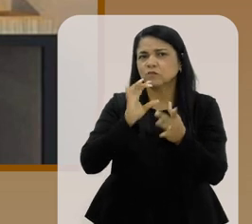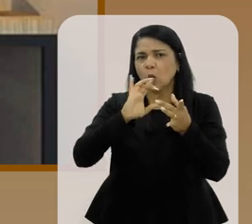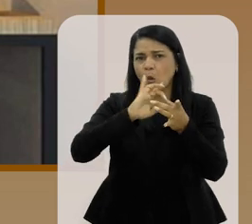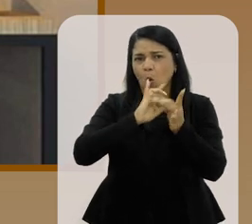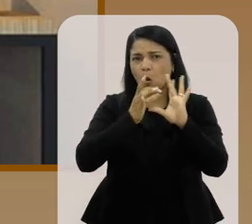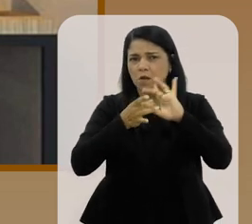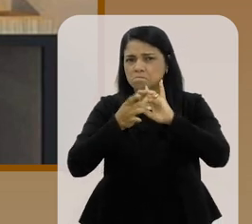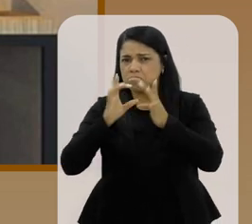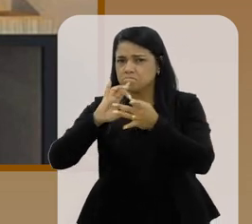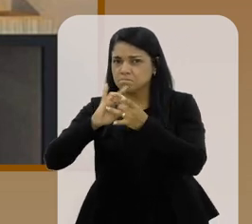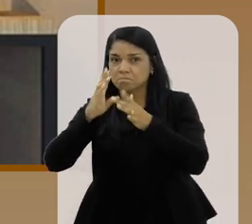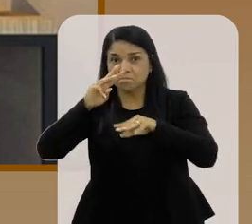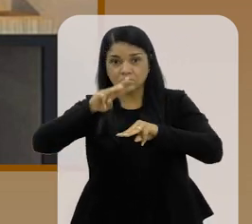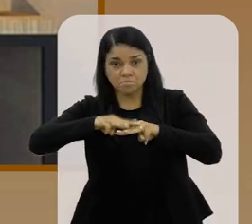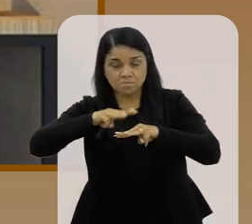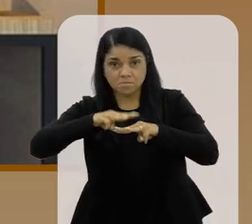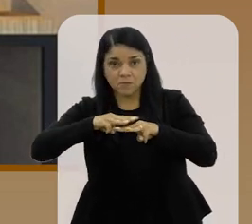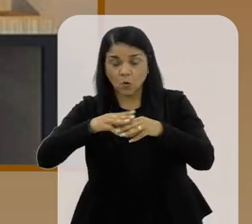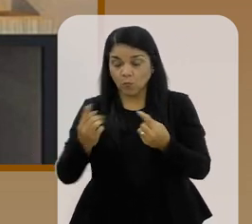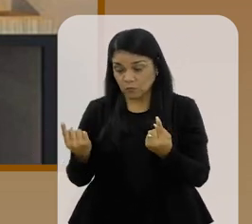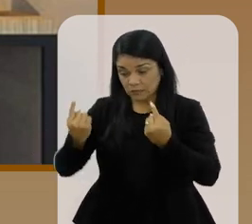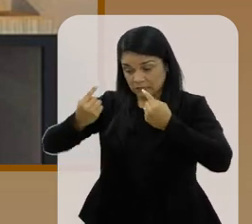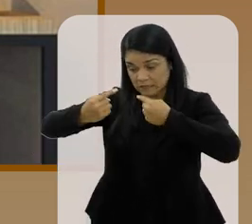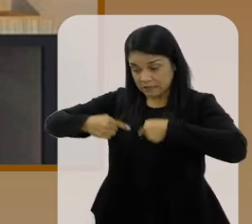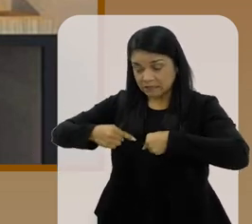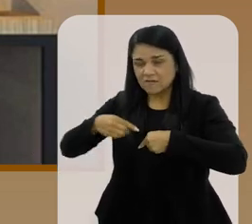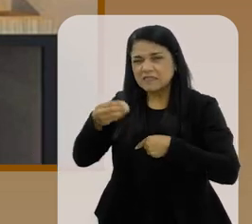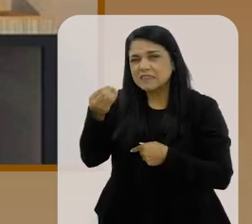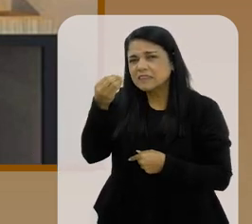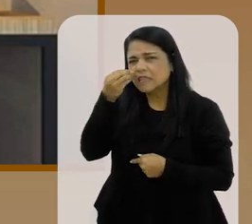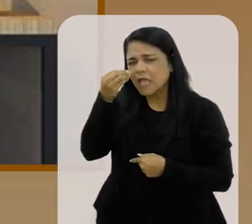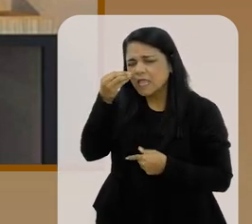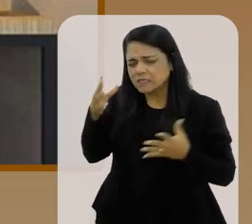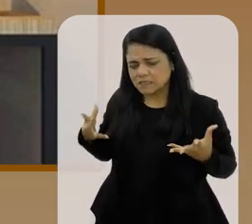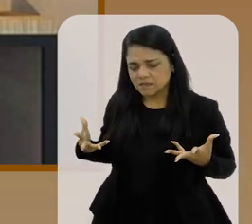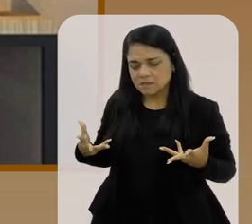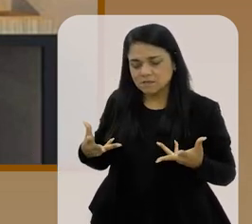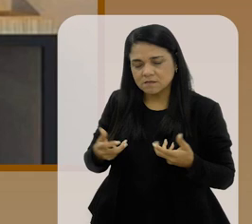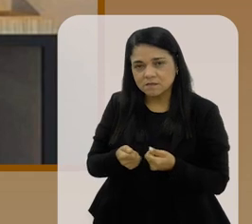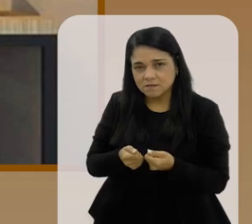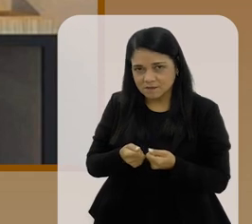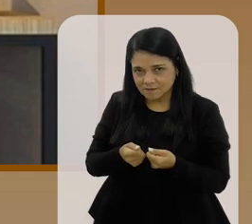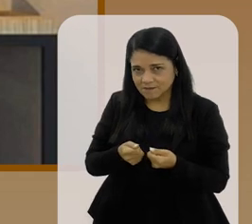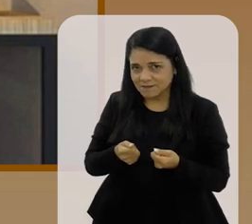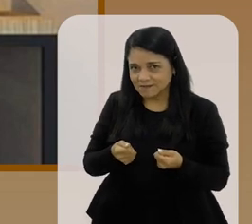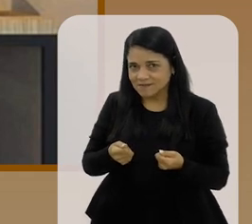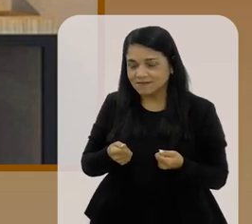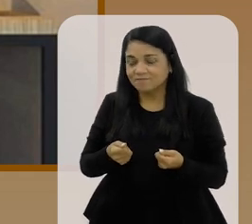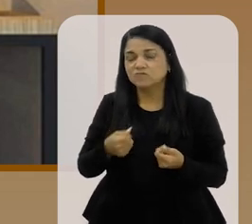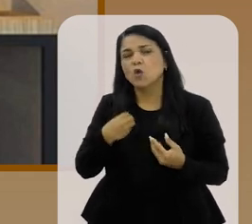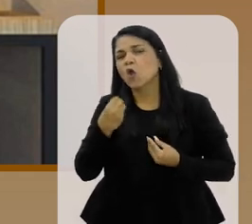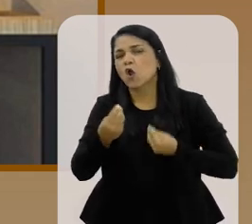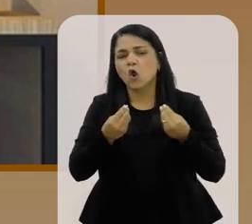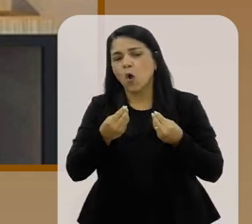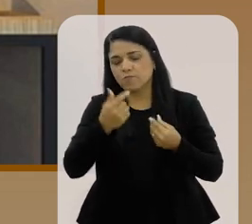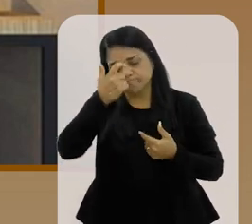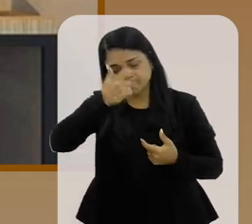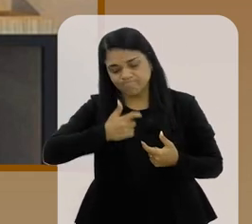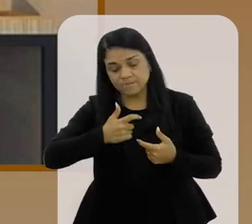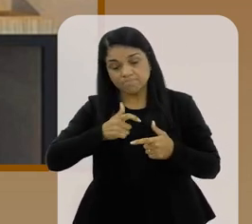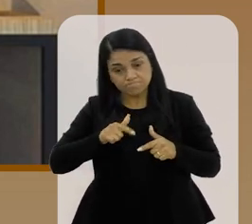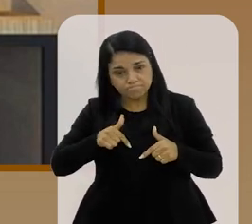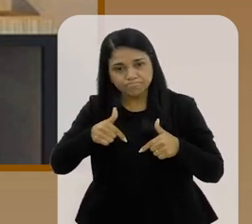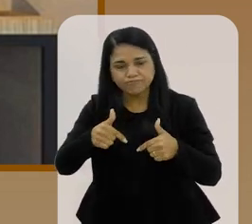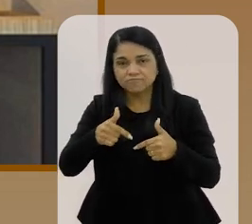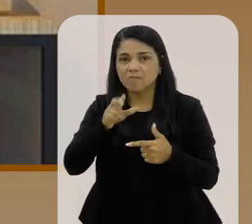né, para a Olimpíada de Matemática como um desafio, um teste das suas aptidões, né, para ver como você